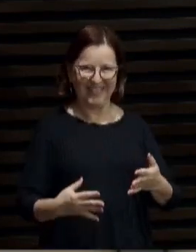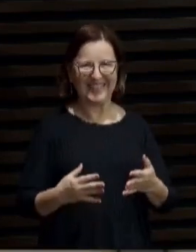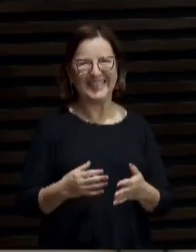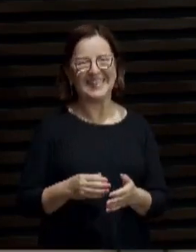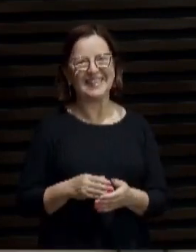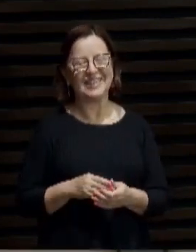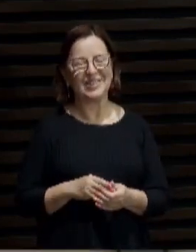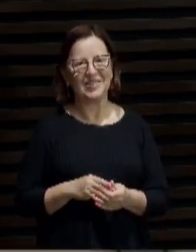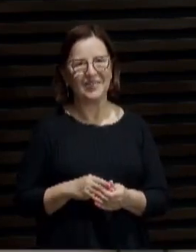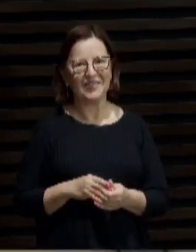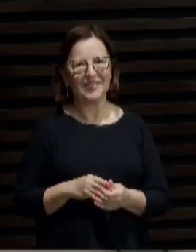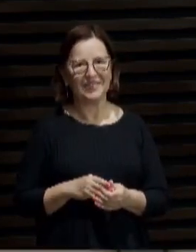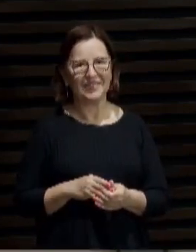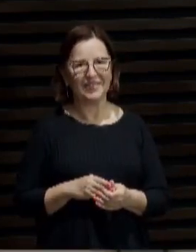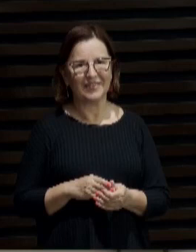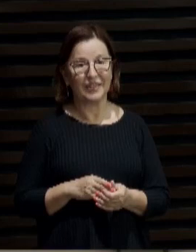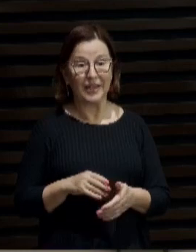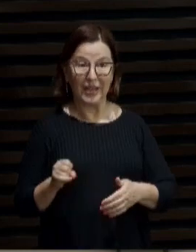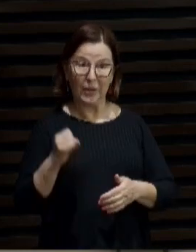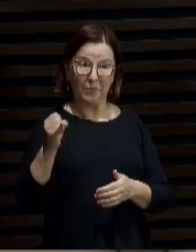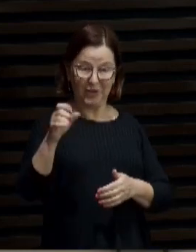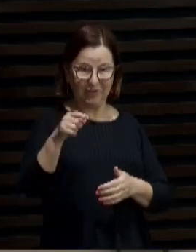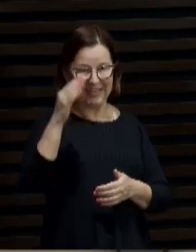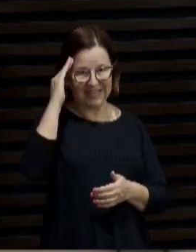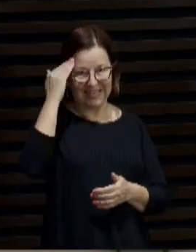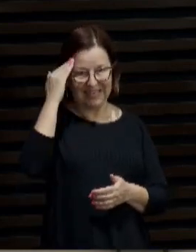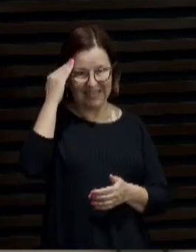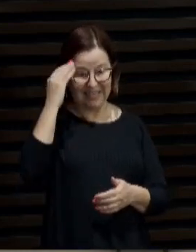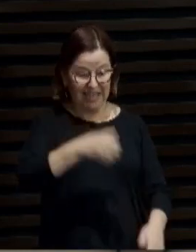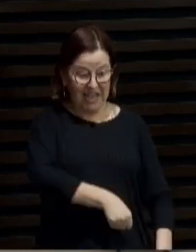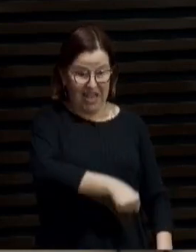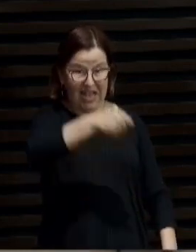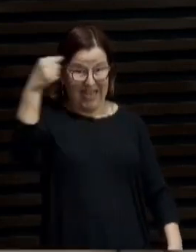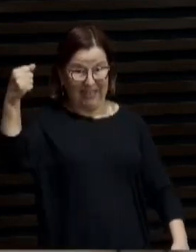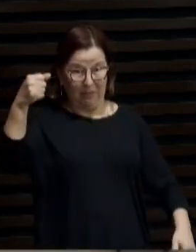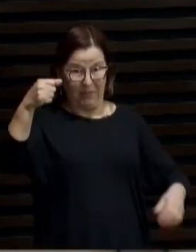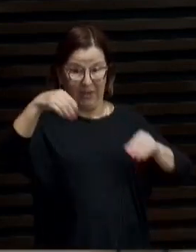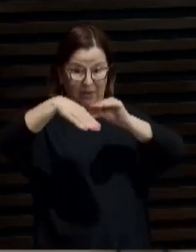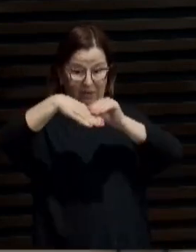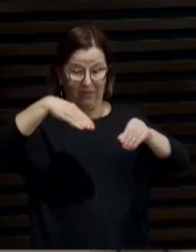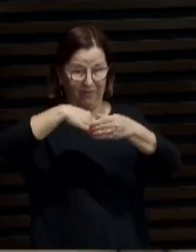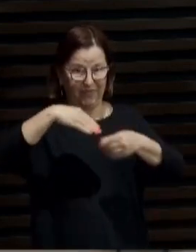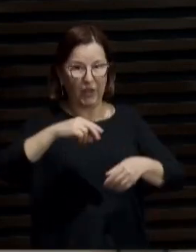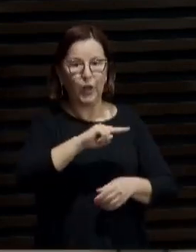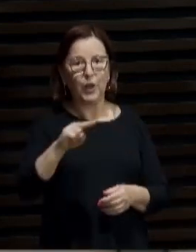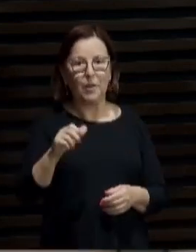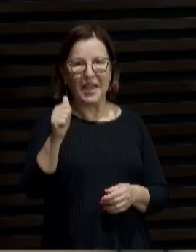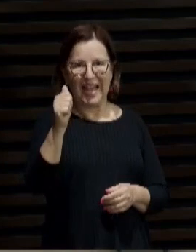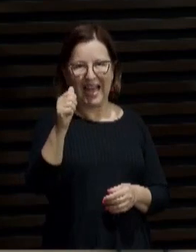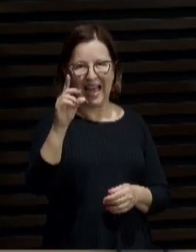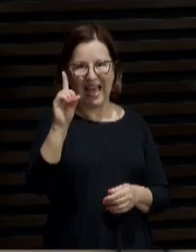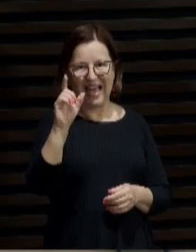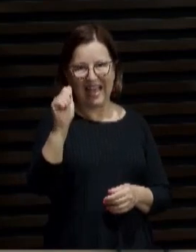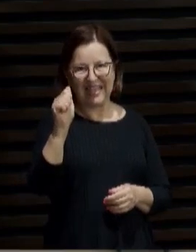colocando essa estaca. É importante você entender que essa espada de 2 gumes é a adaga, no original é a adaga